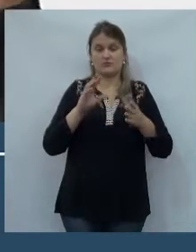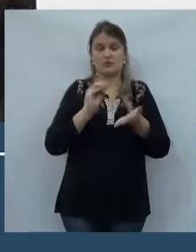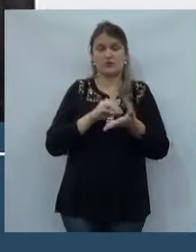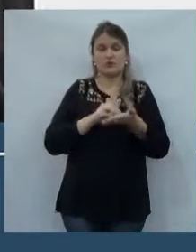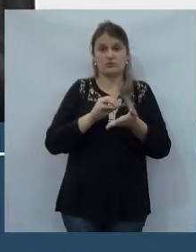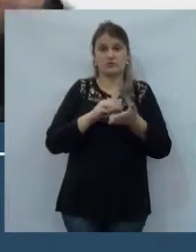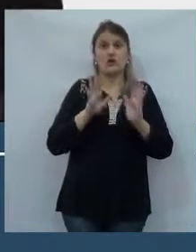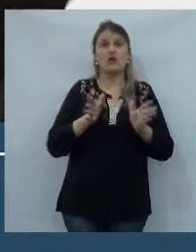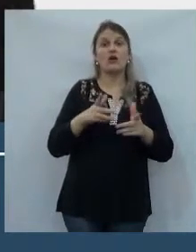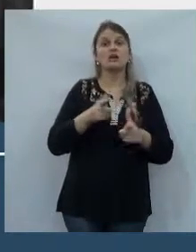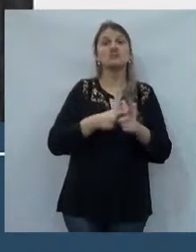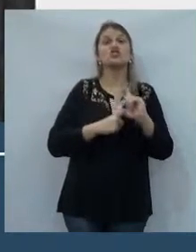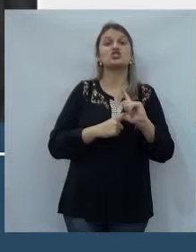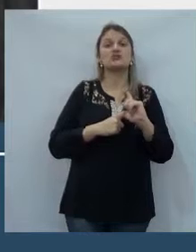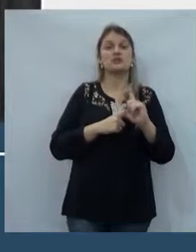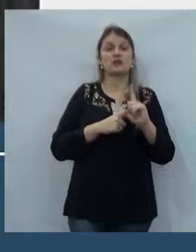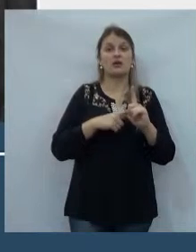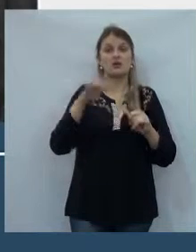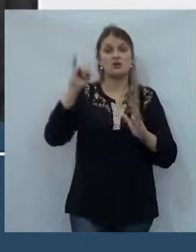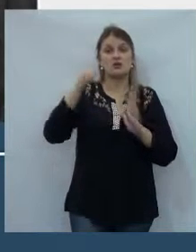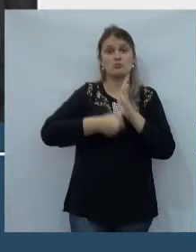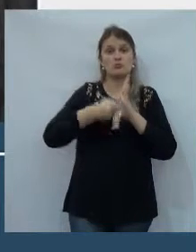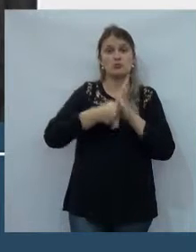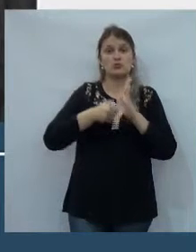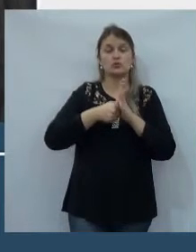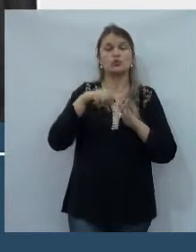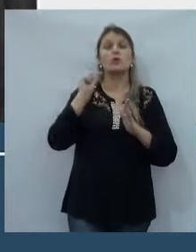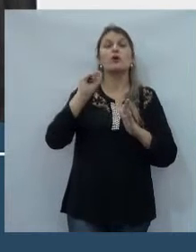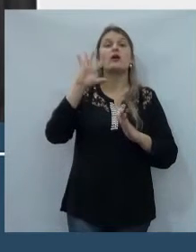você ficar devendo o imposto de renda para ver o que acontece com você.